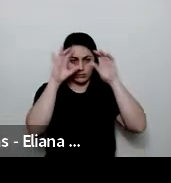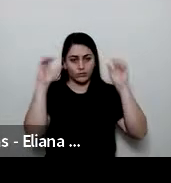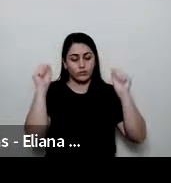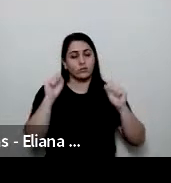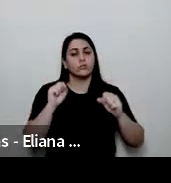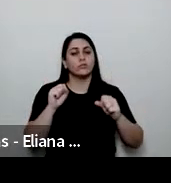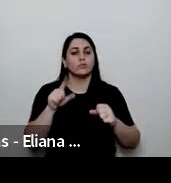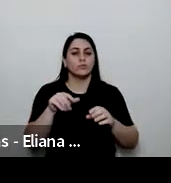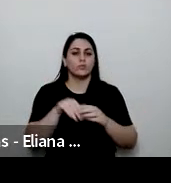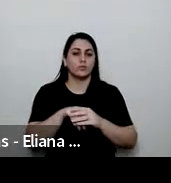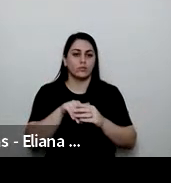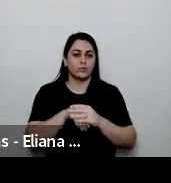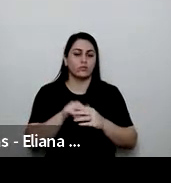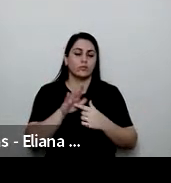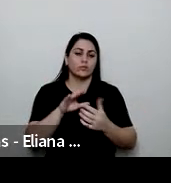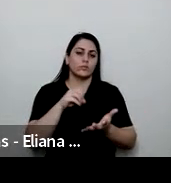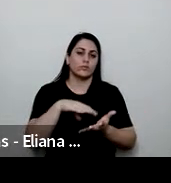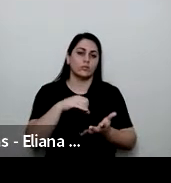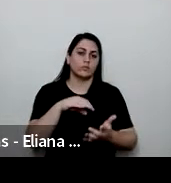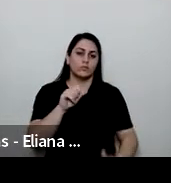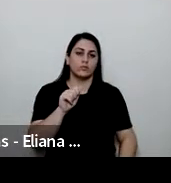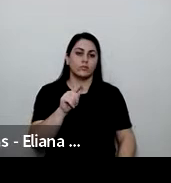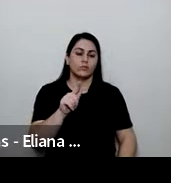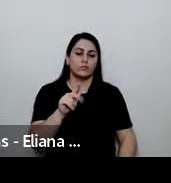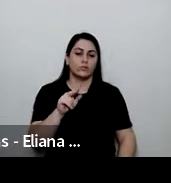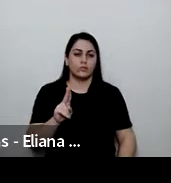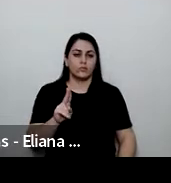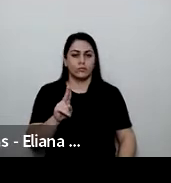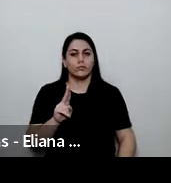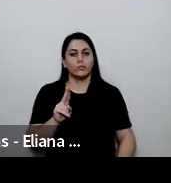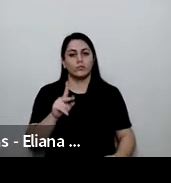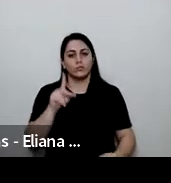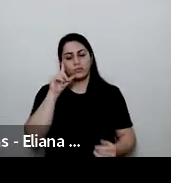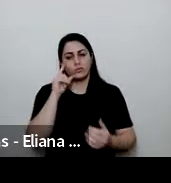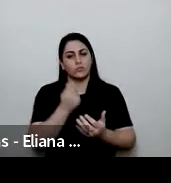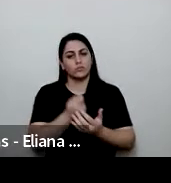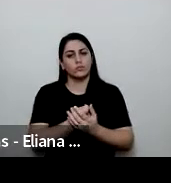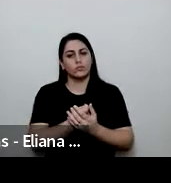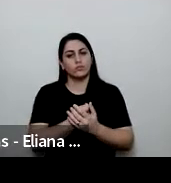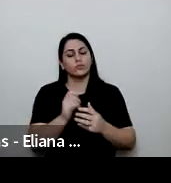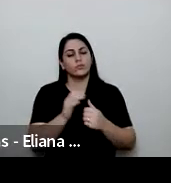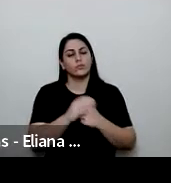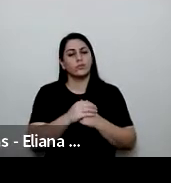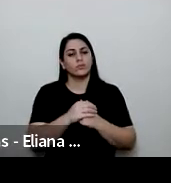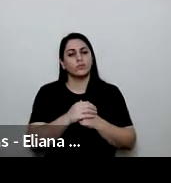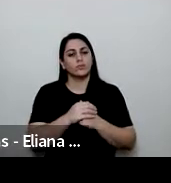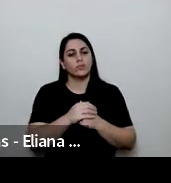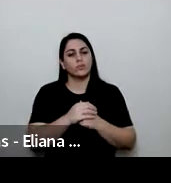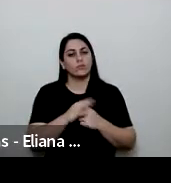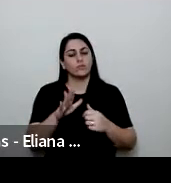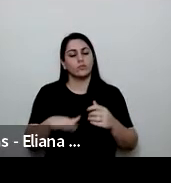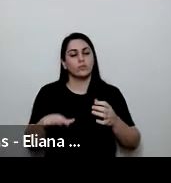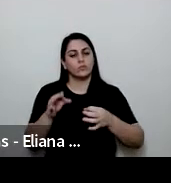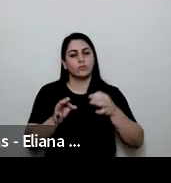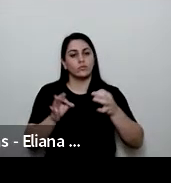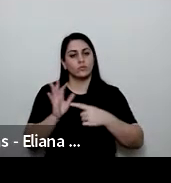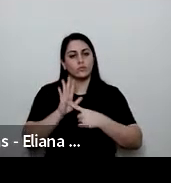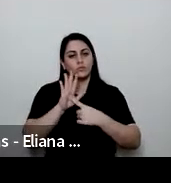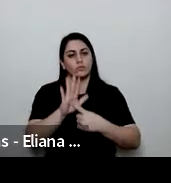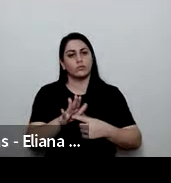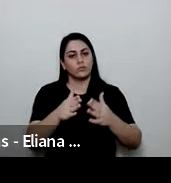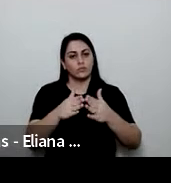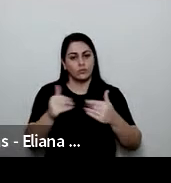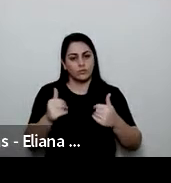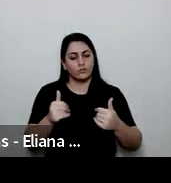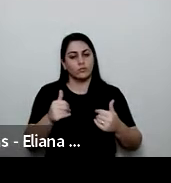vai encaminhar cópia de Pajeú para que promova as medidas cabíveis para a execução do título judicial mediante a apresentação de petição